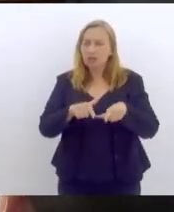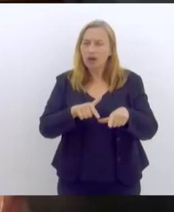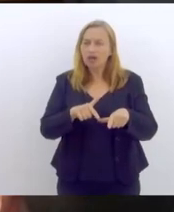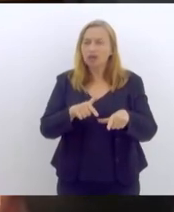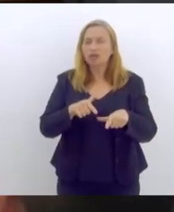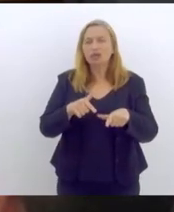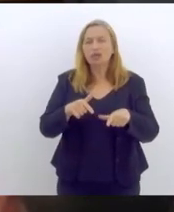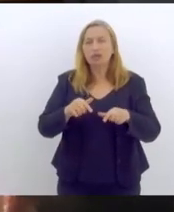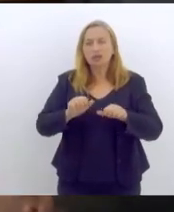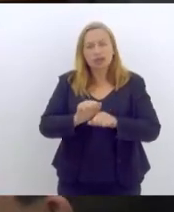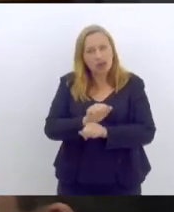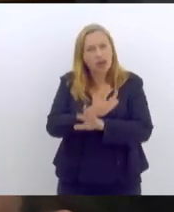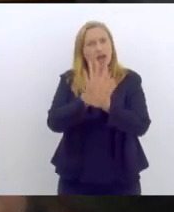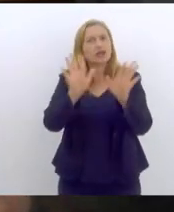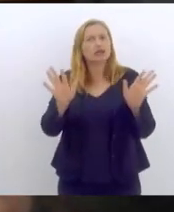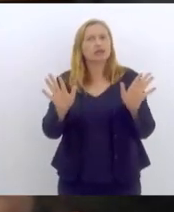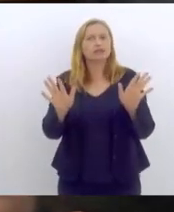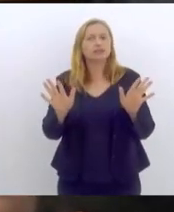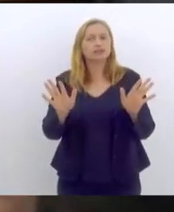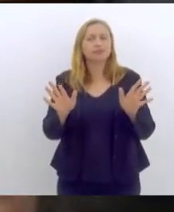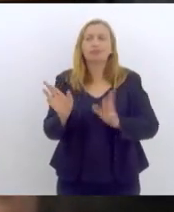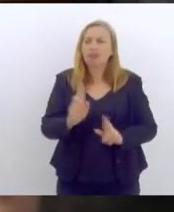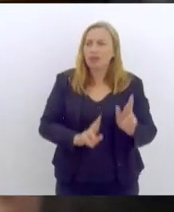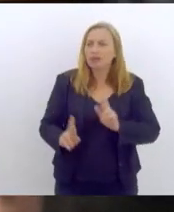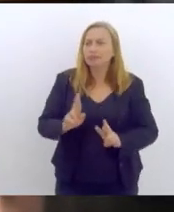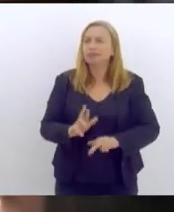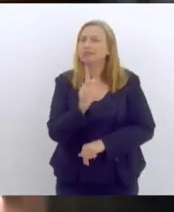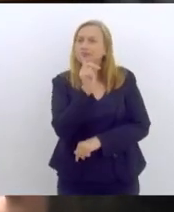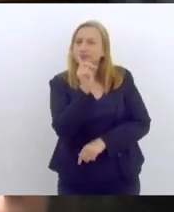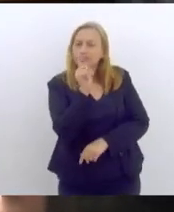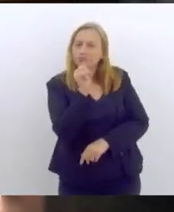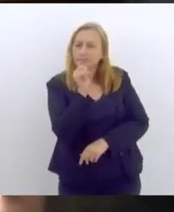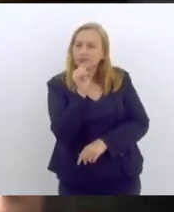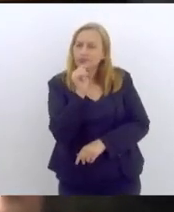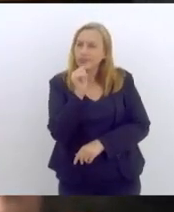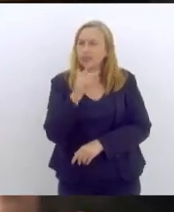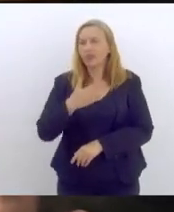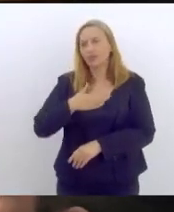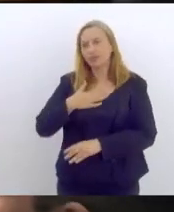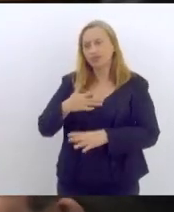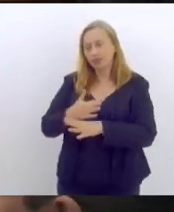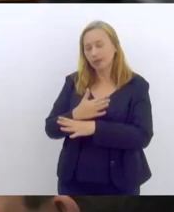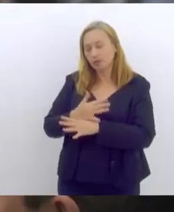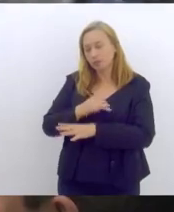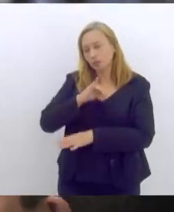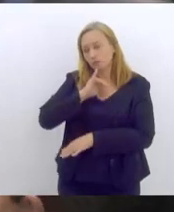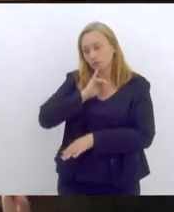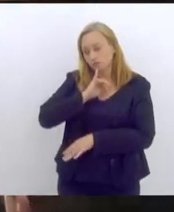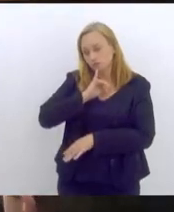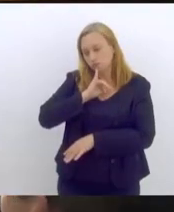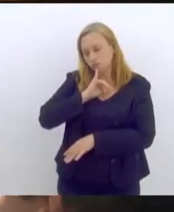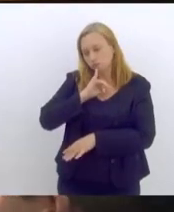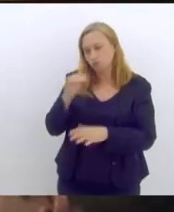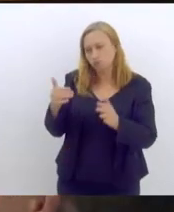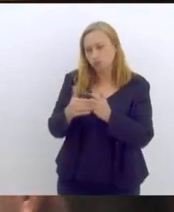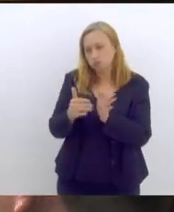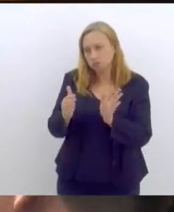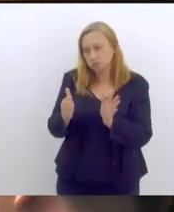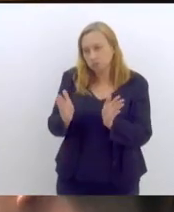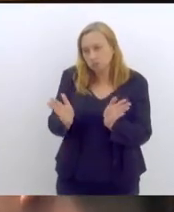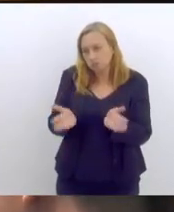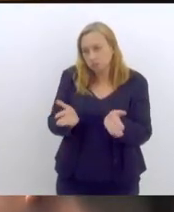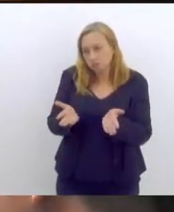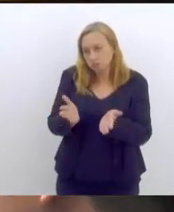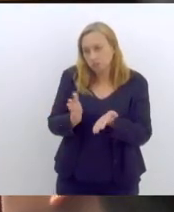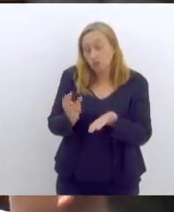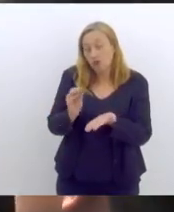esclarecimento em relação à água. E na minha cidade, infelizmente, até o presente momento,